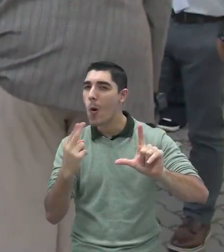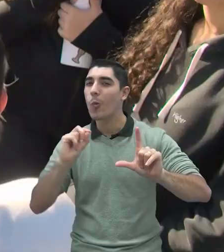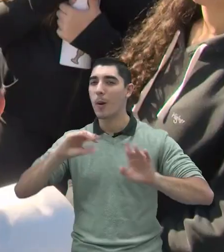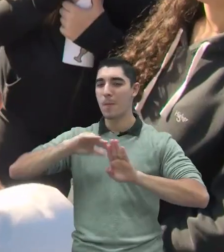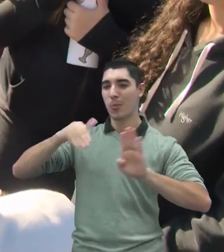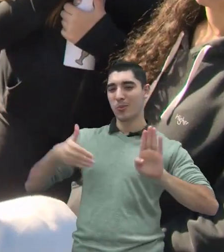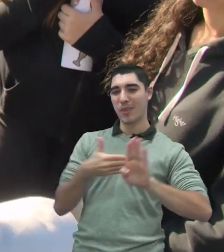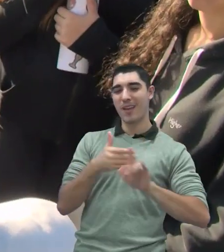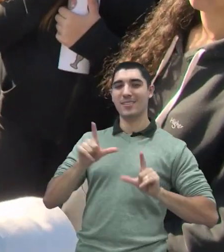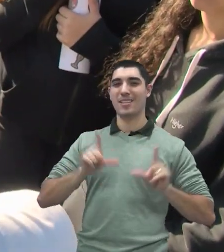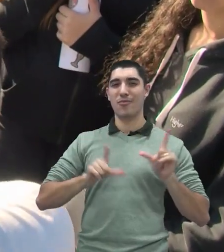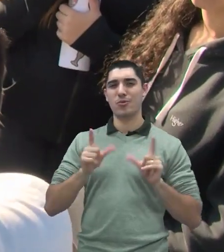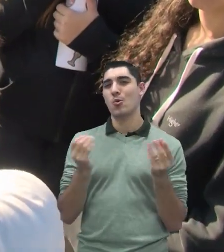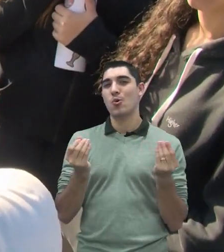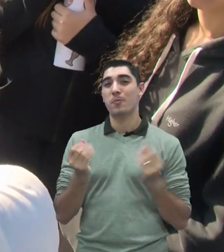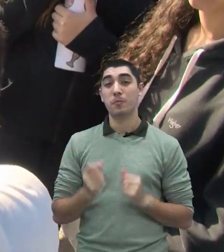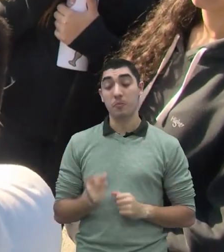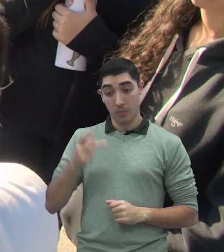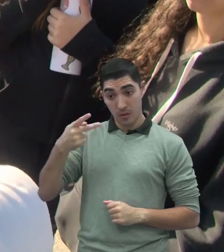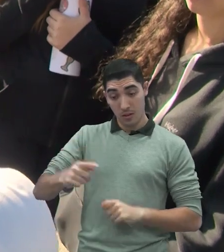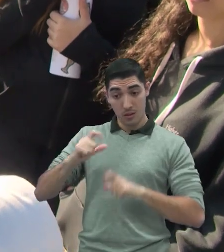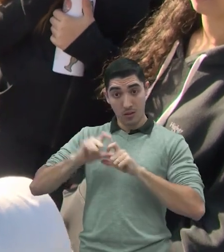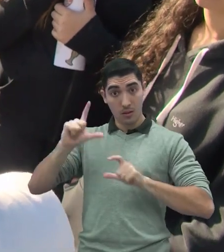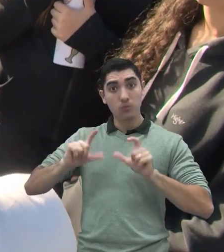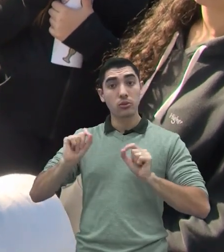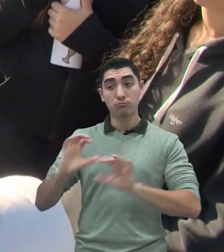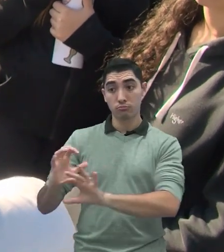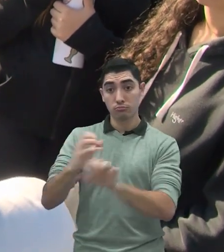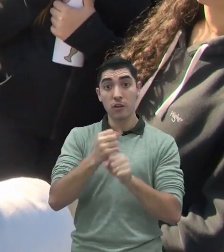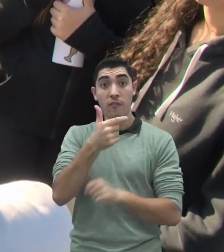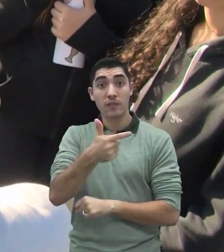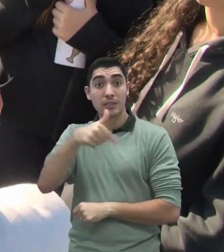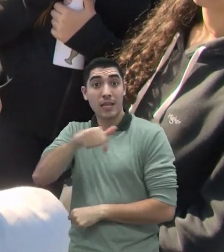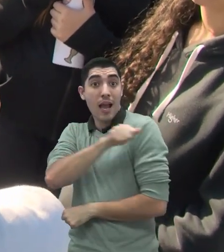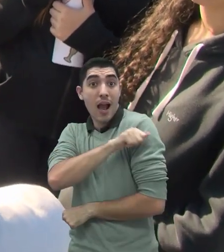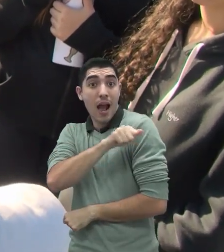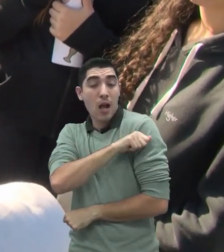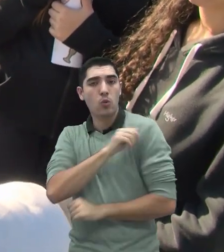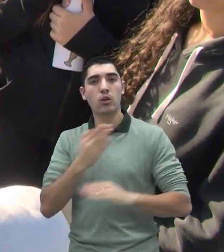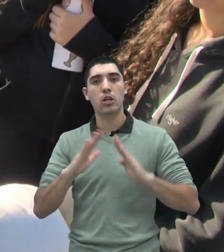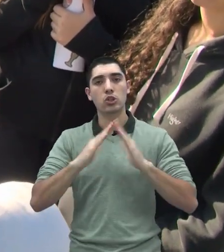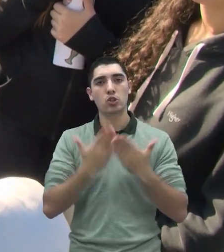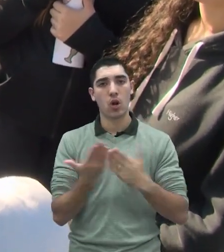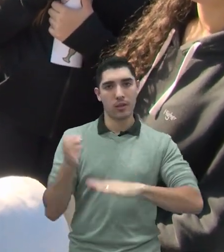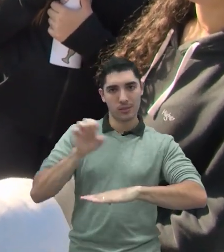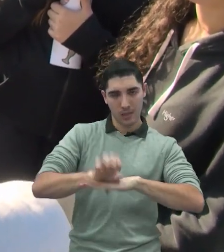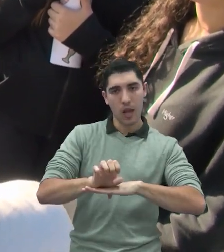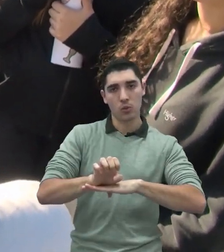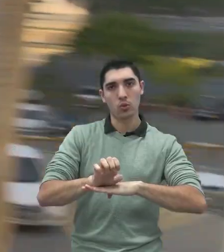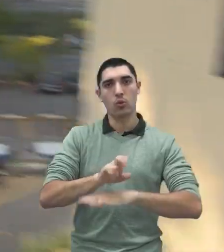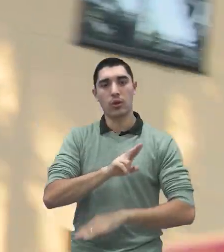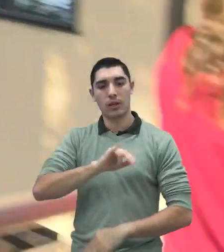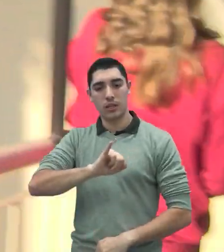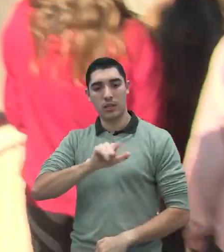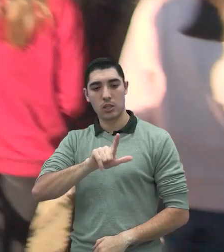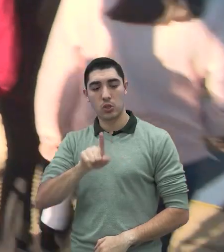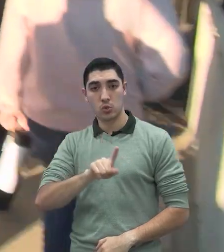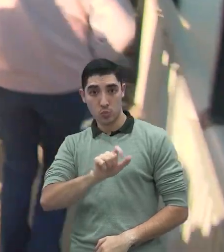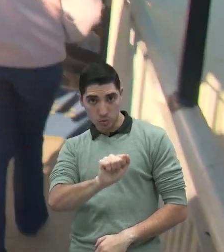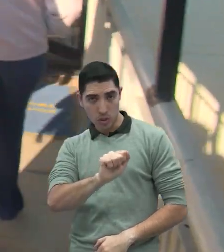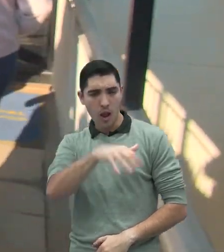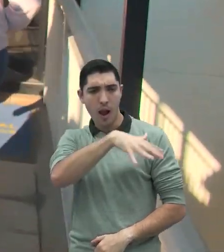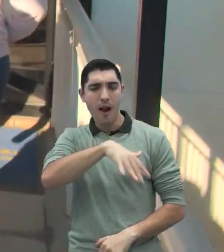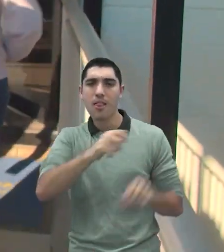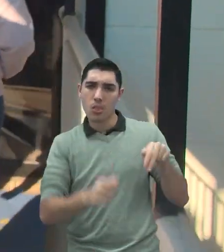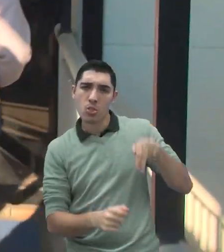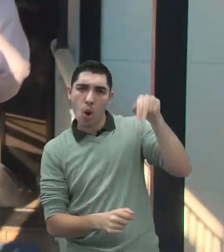nos bastidores de uma televisão. A TV Câmara recebeu a visita de 27 alunos da Escola Estadual Ilza Irmã